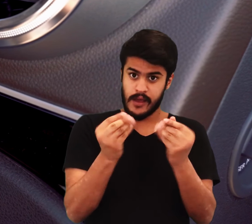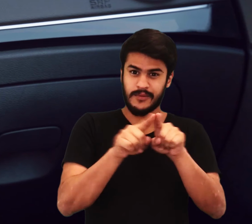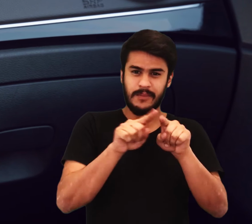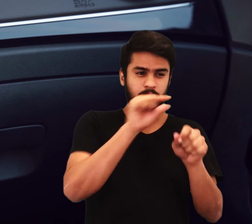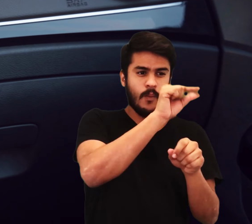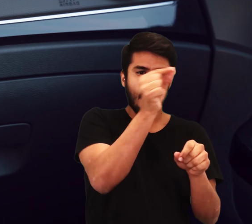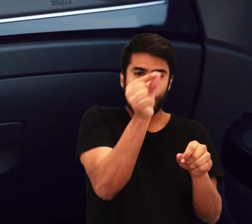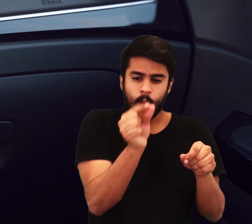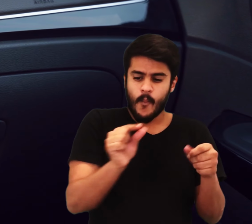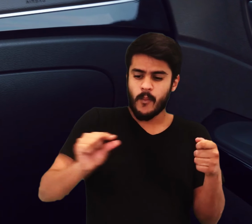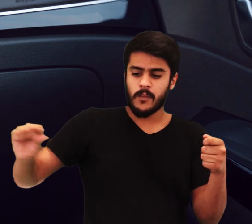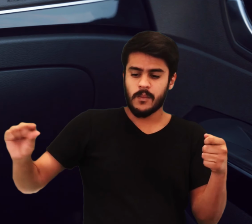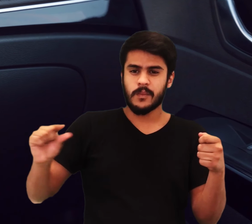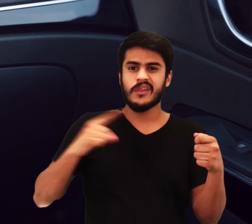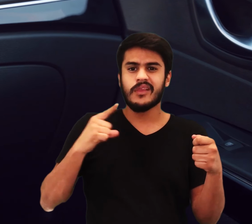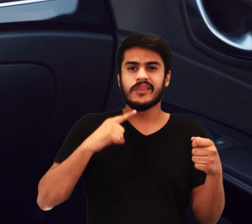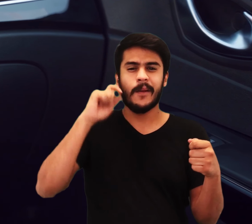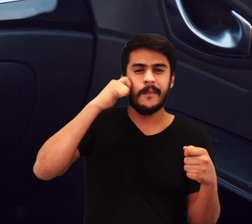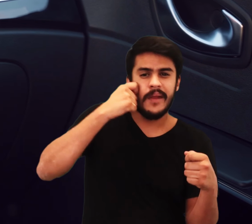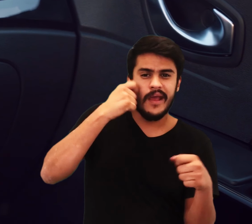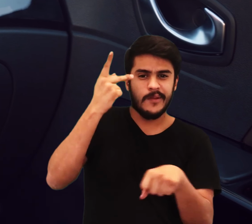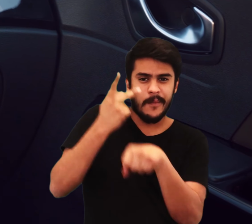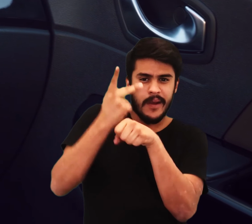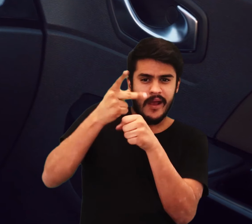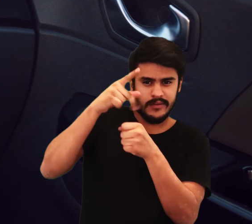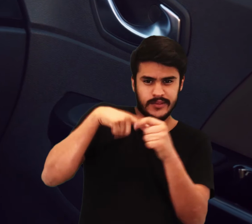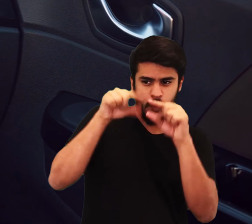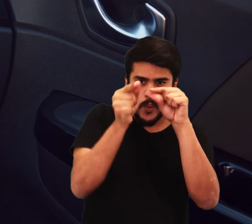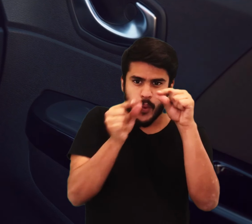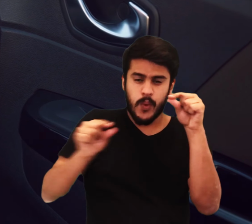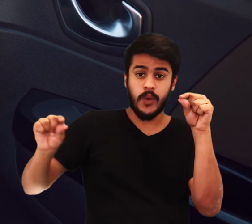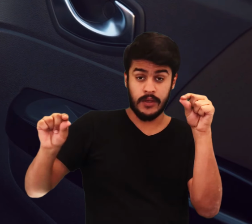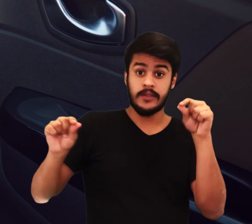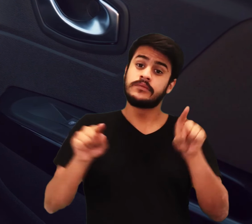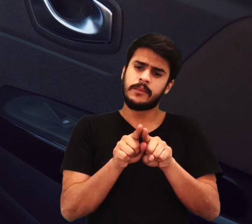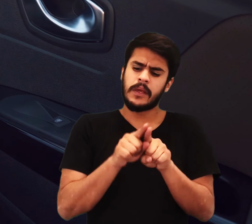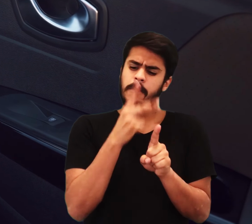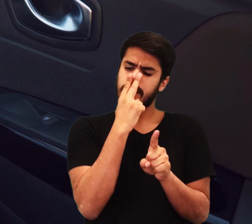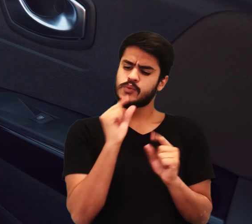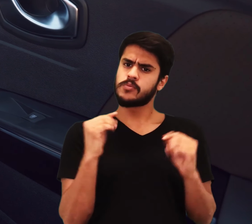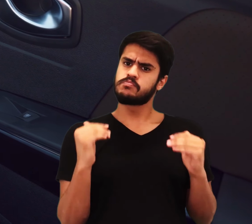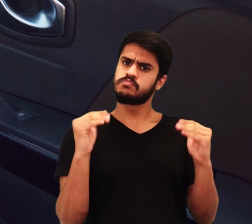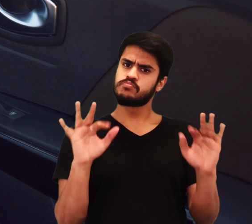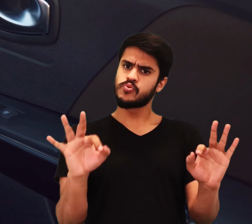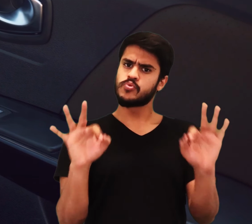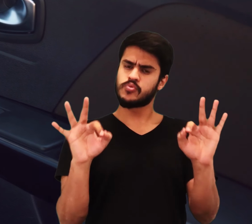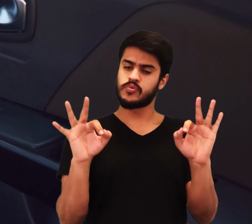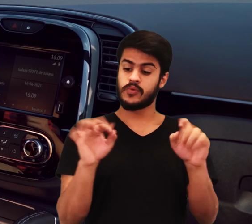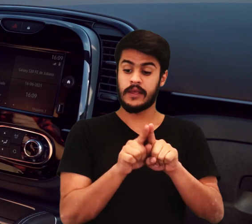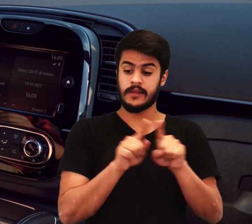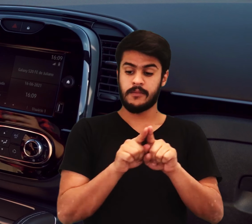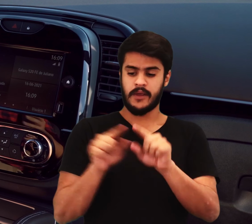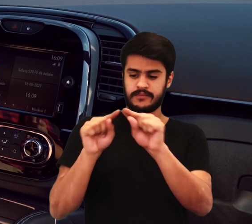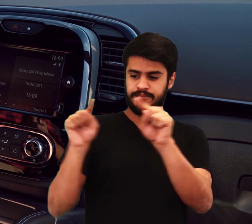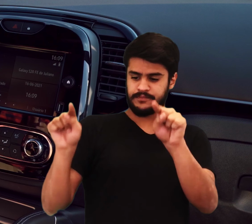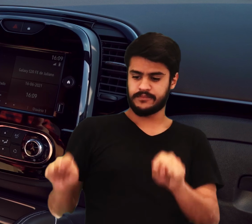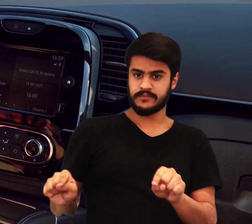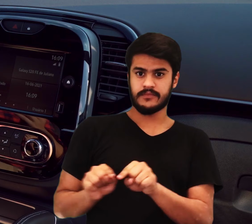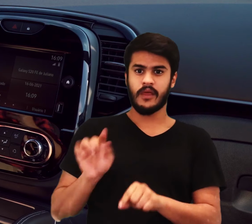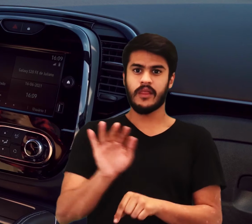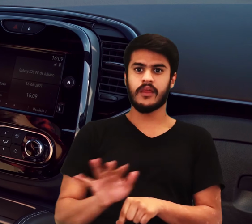desse elemento em black piano, essa máscara aqui com esse prato acetinado. Então, trouxe aí um pouco mais de requinte. E essa central multimídia de 8